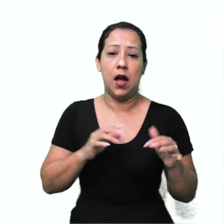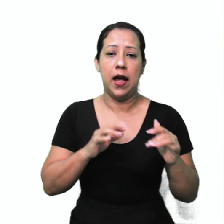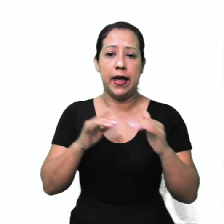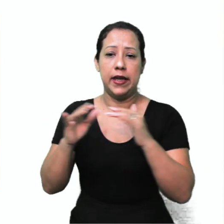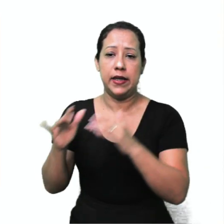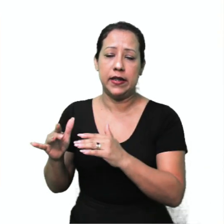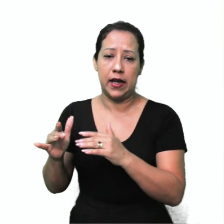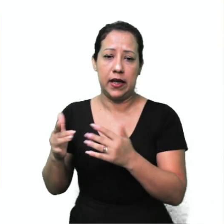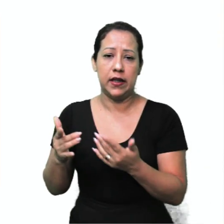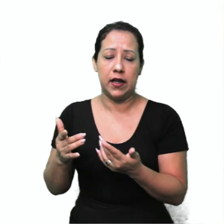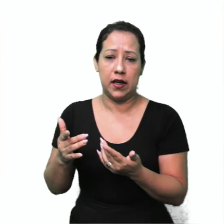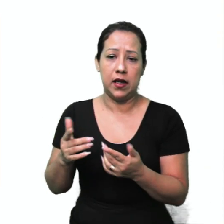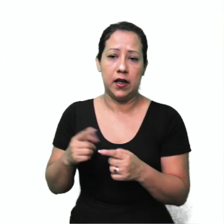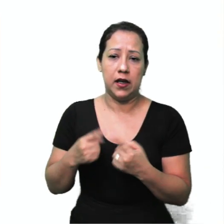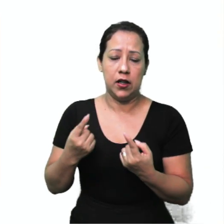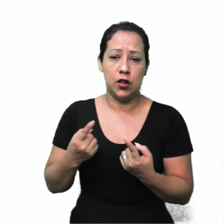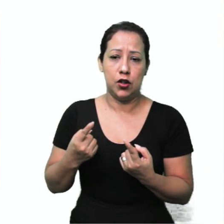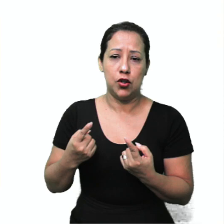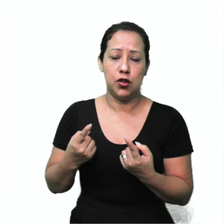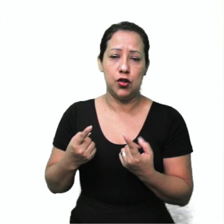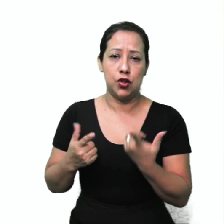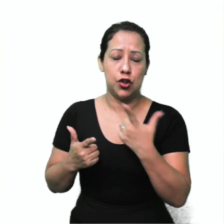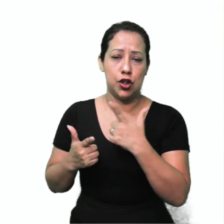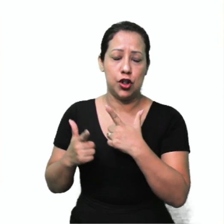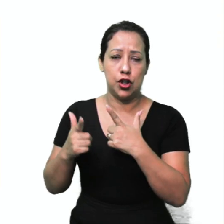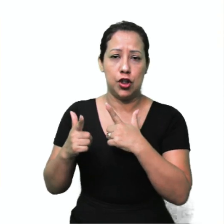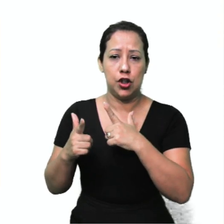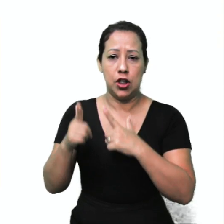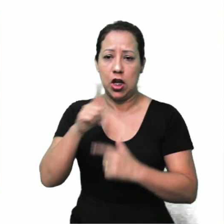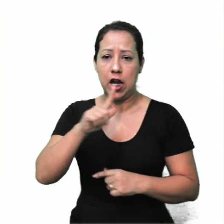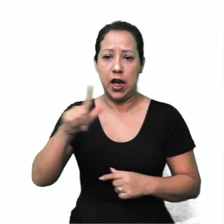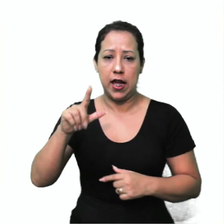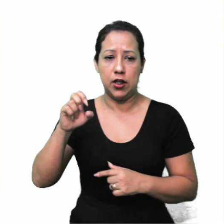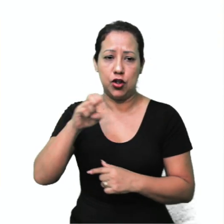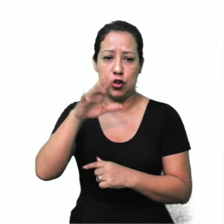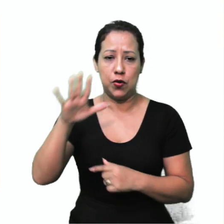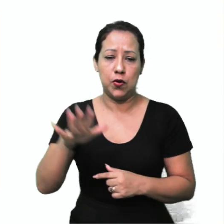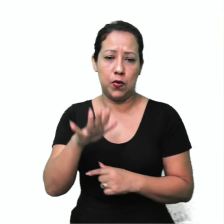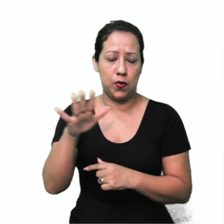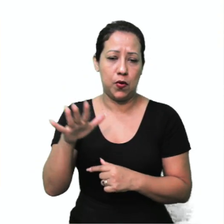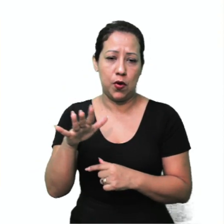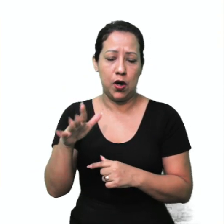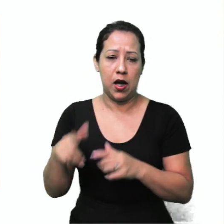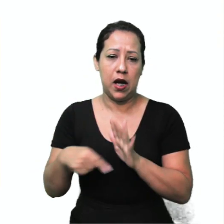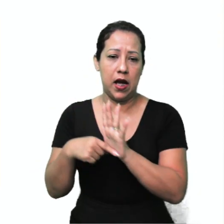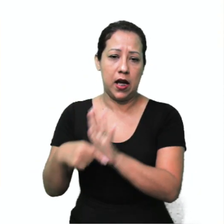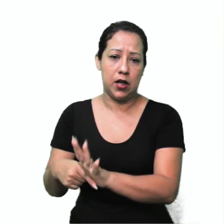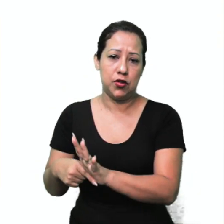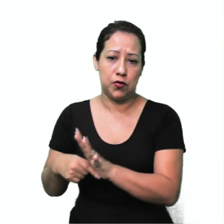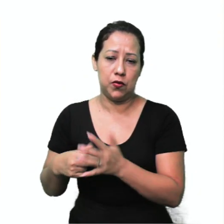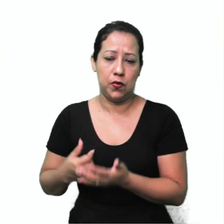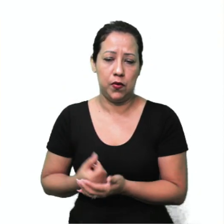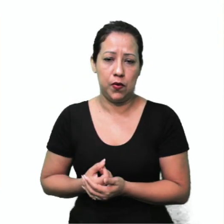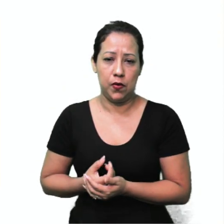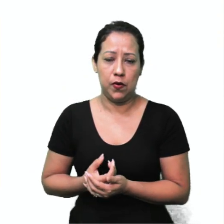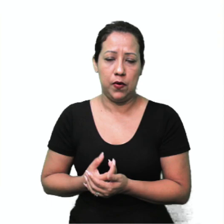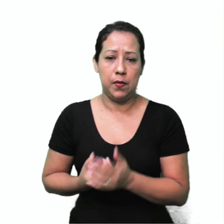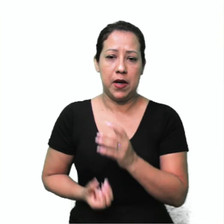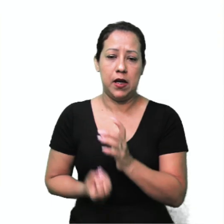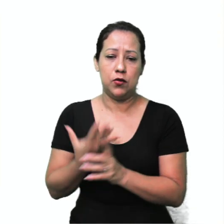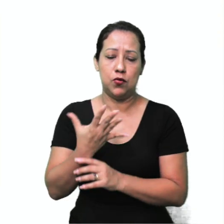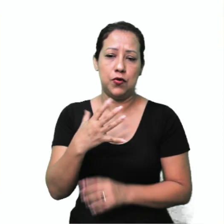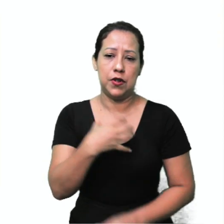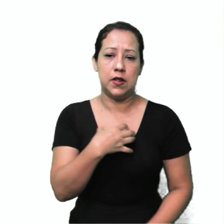contribui para aguçar é incentivar o sentimento nacionalista e para